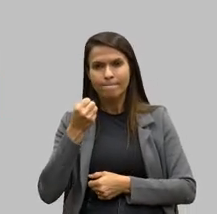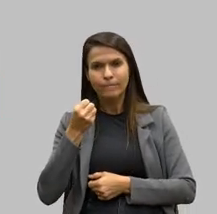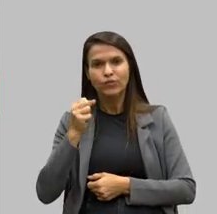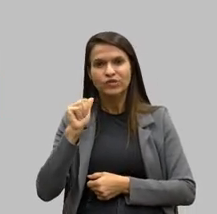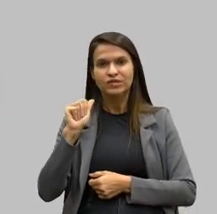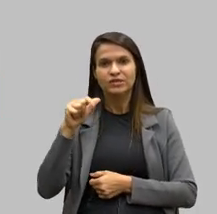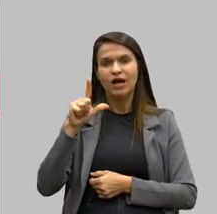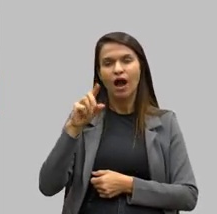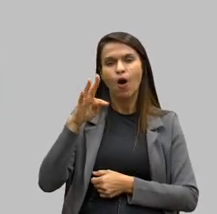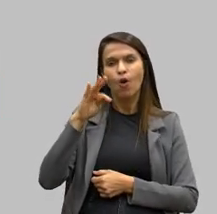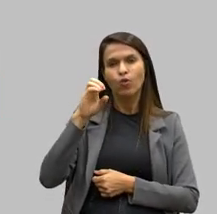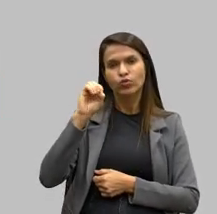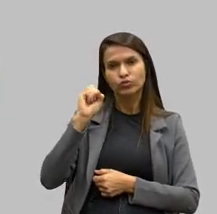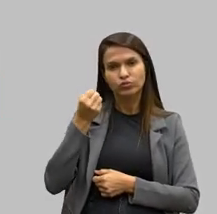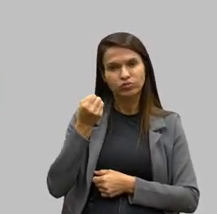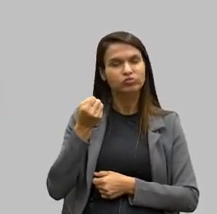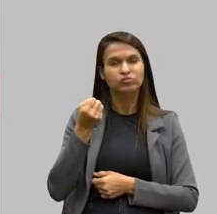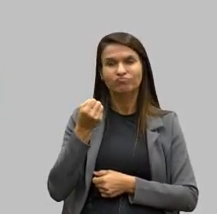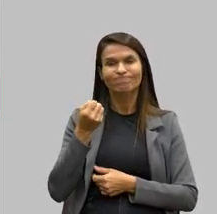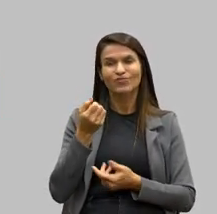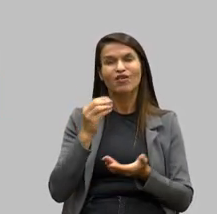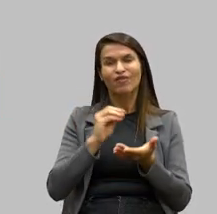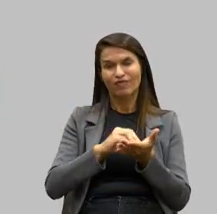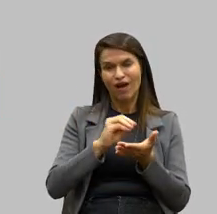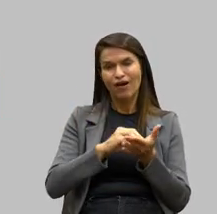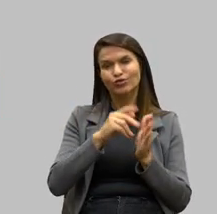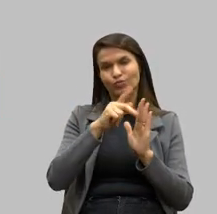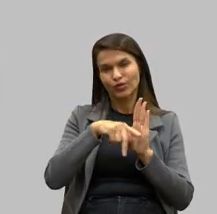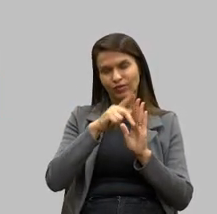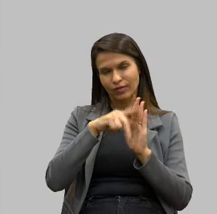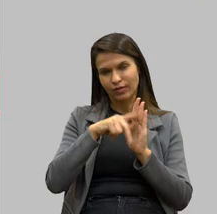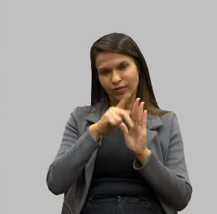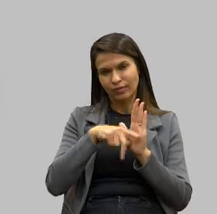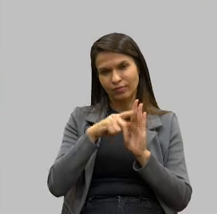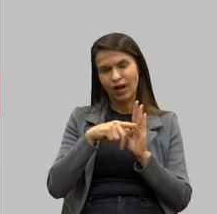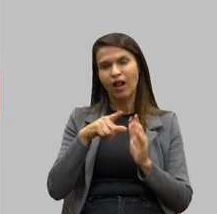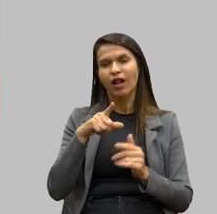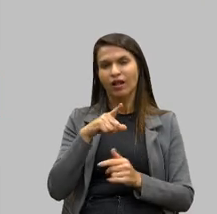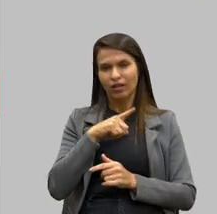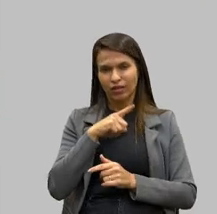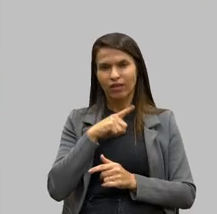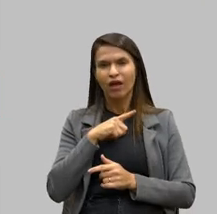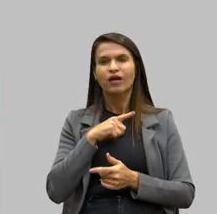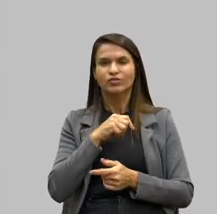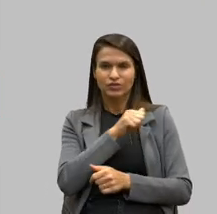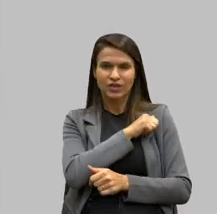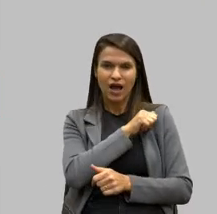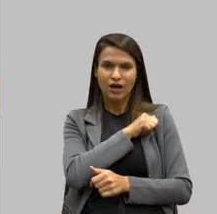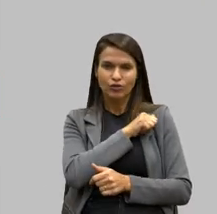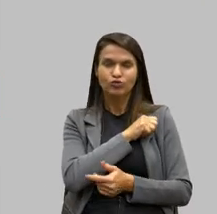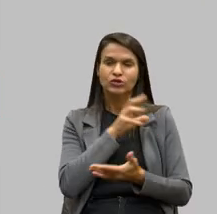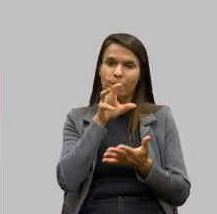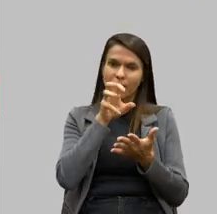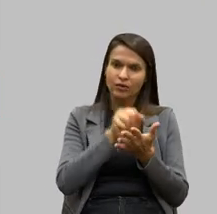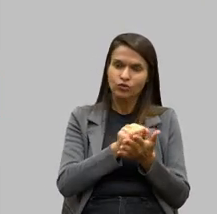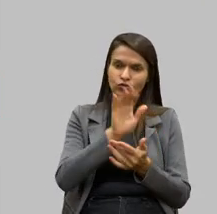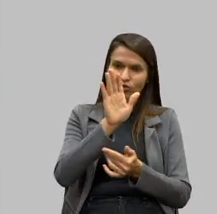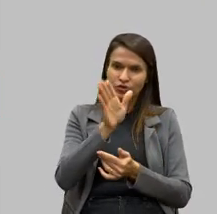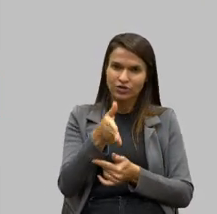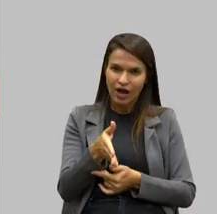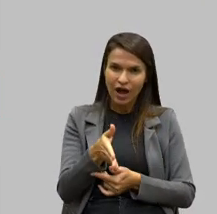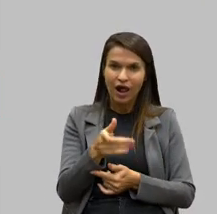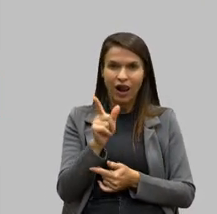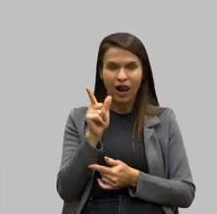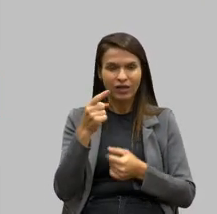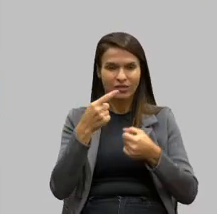Araxá, que ainda não conta com trilhas. E lá tem uma adesão dos alunos que se matricularam lá em Araxá.